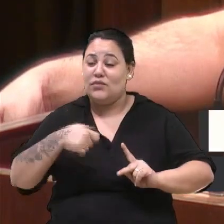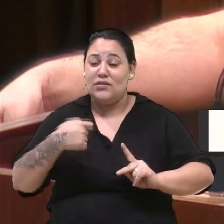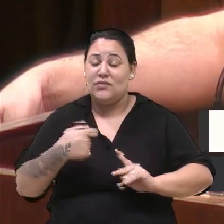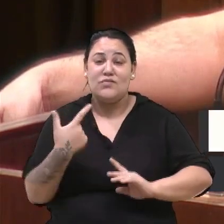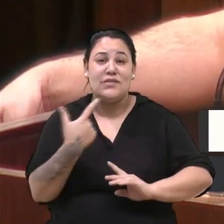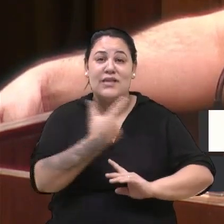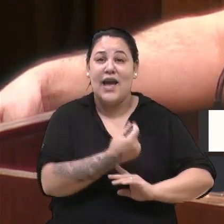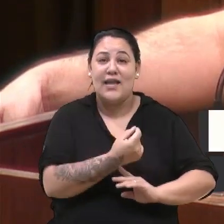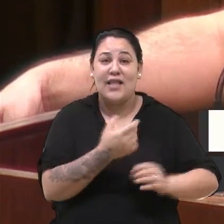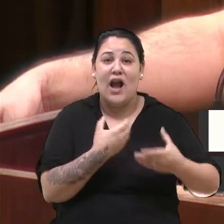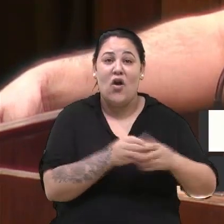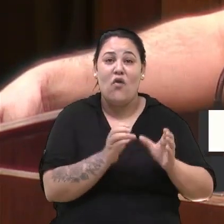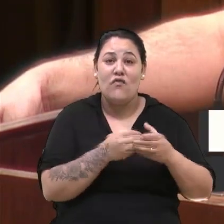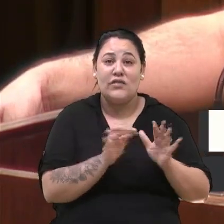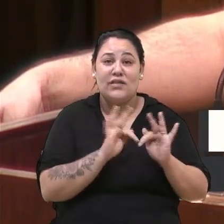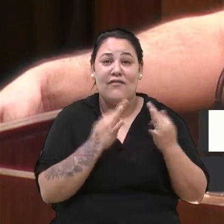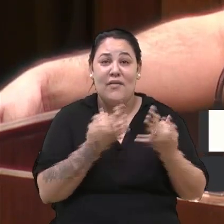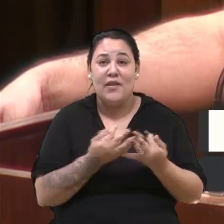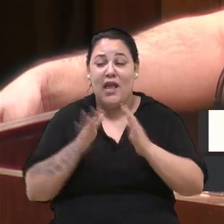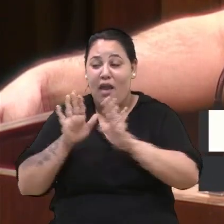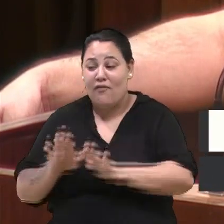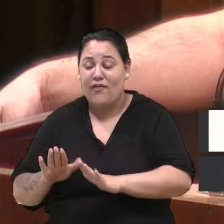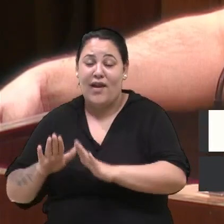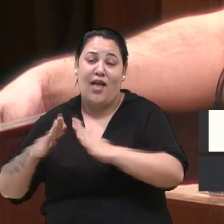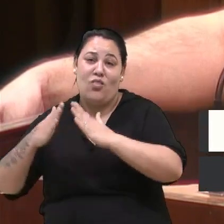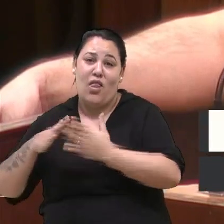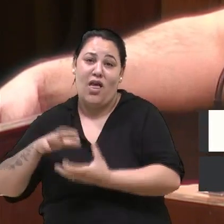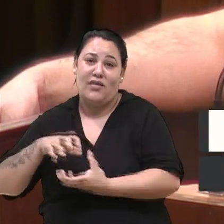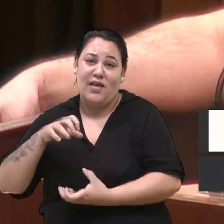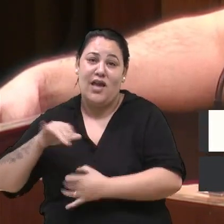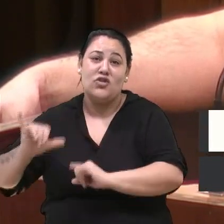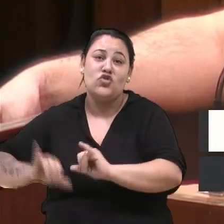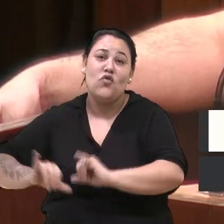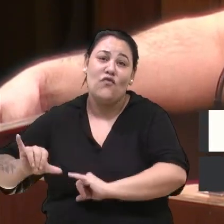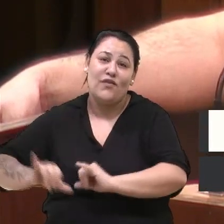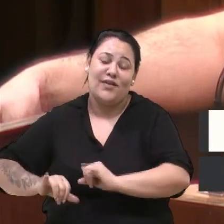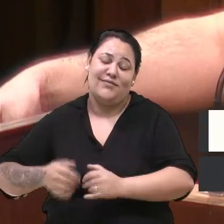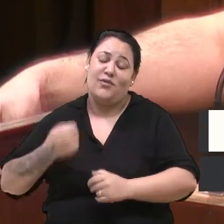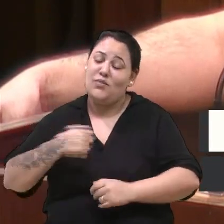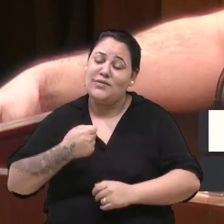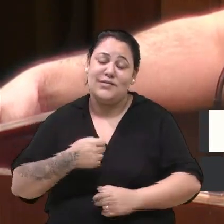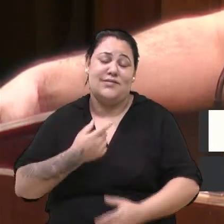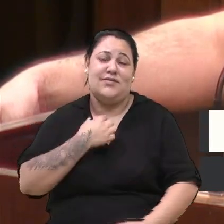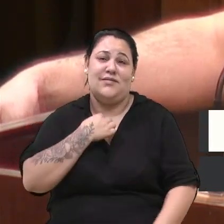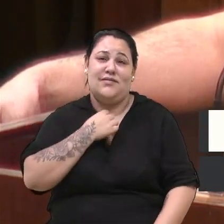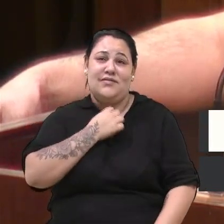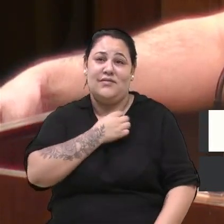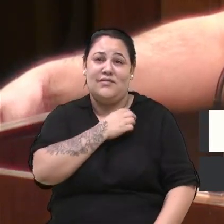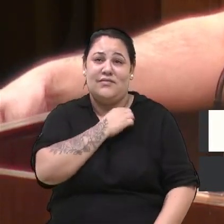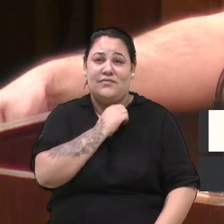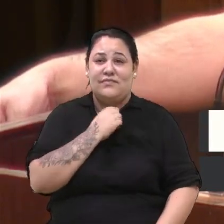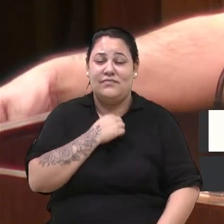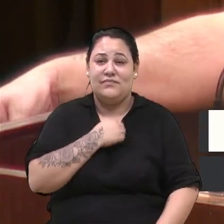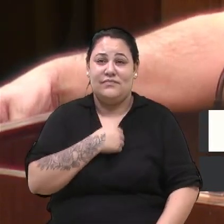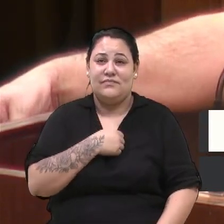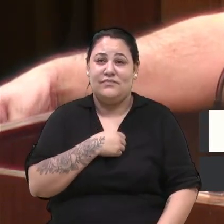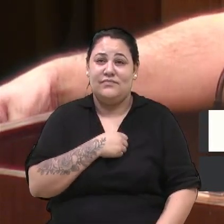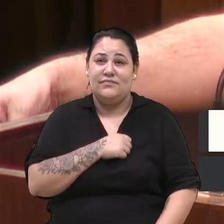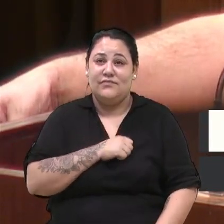ir para um espaço desse e sofrer. E às vezes vinha óbito em poucos dias, meses,